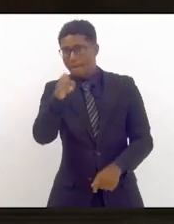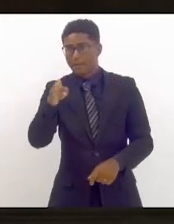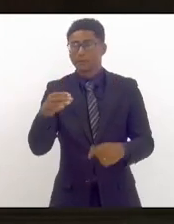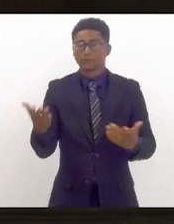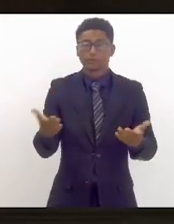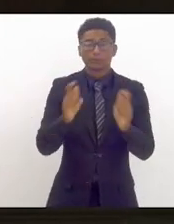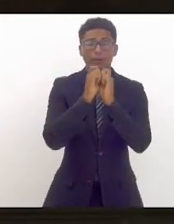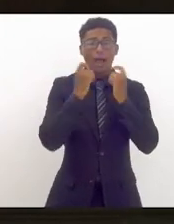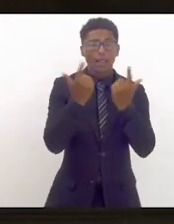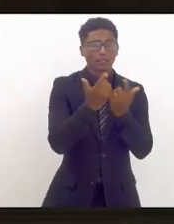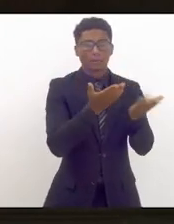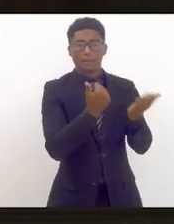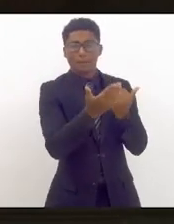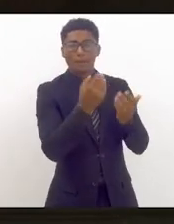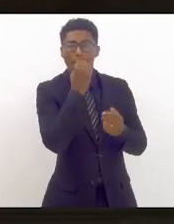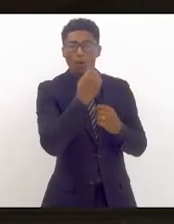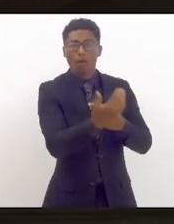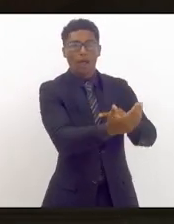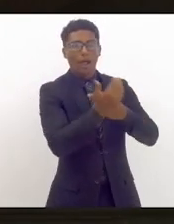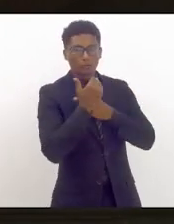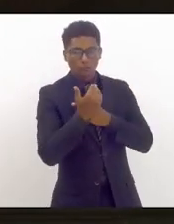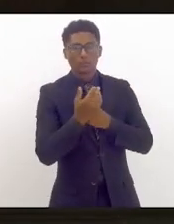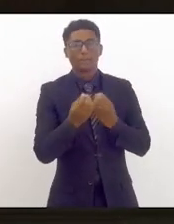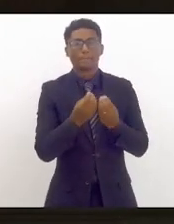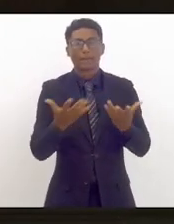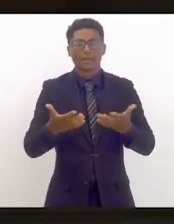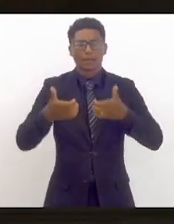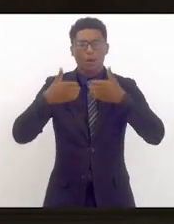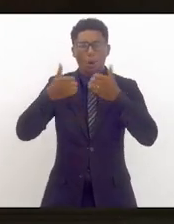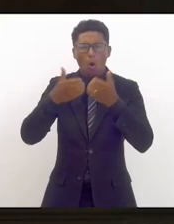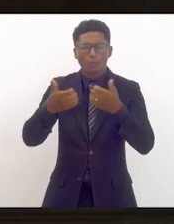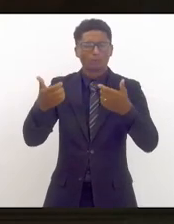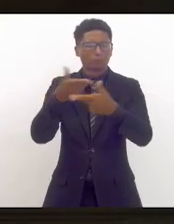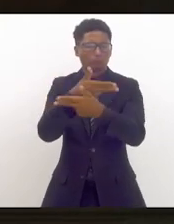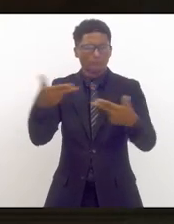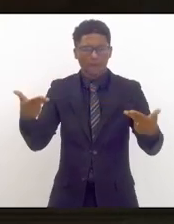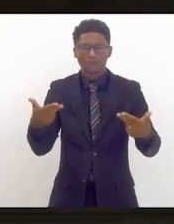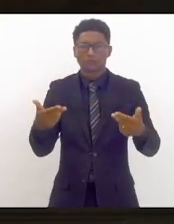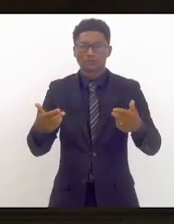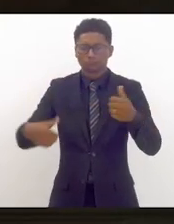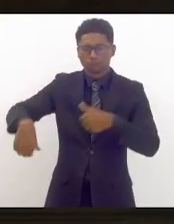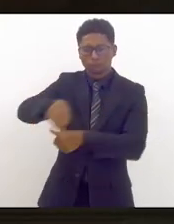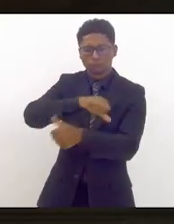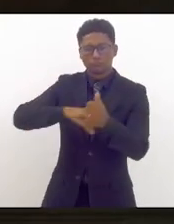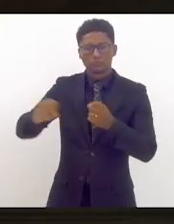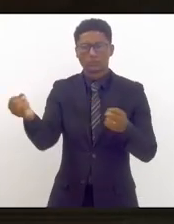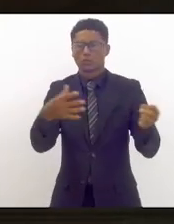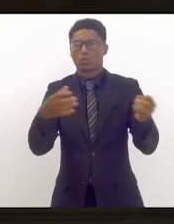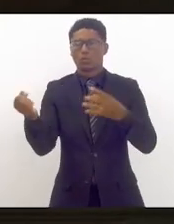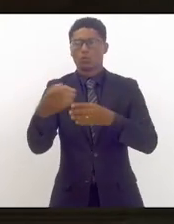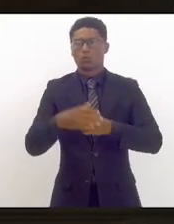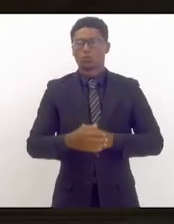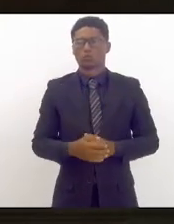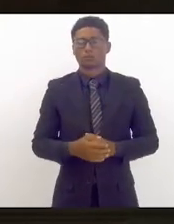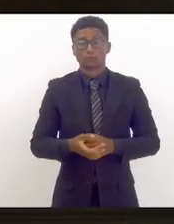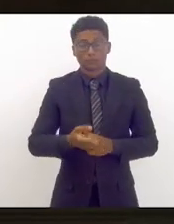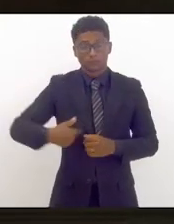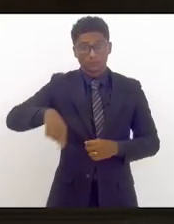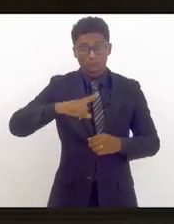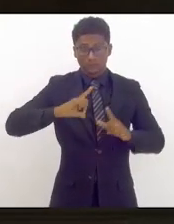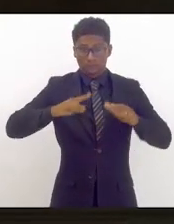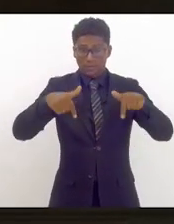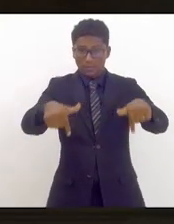muito com a renovação no setor de transporte. Começamos pela implantação de medidas que visam a